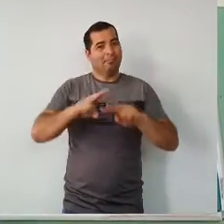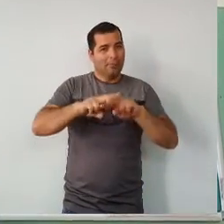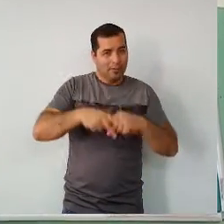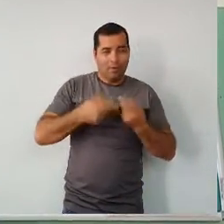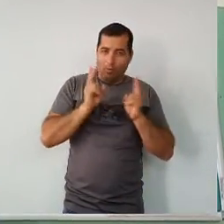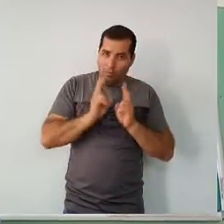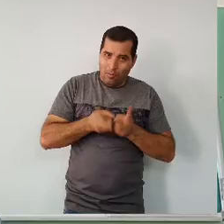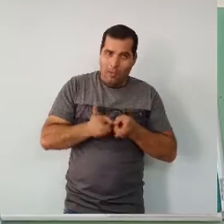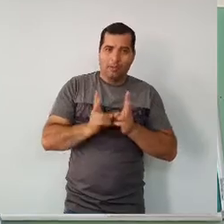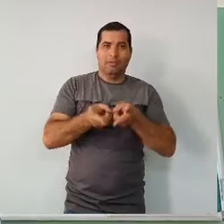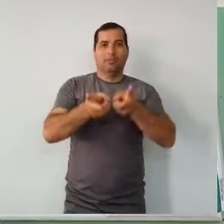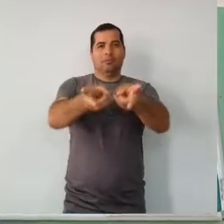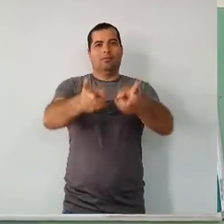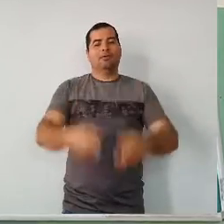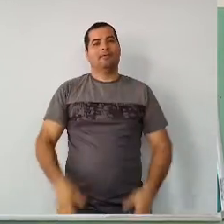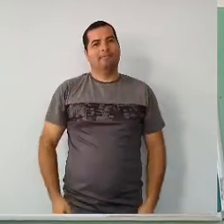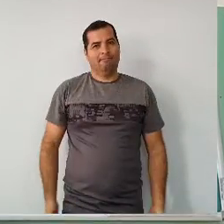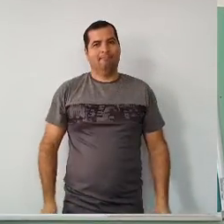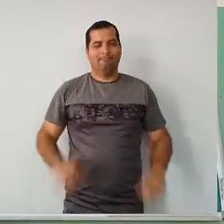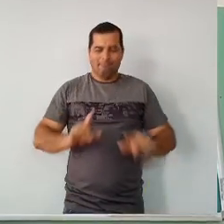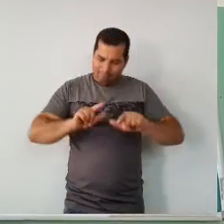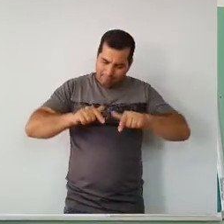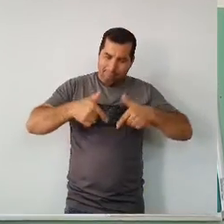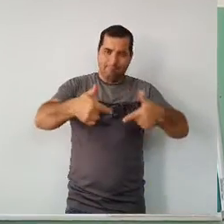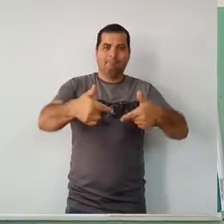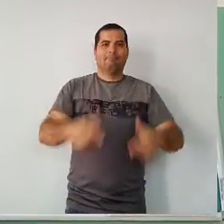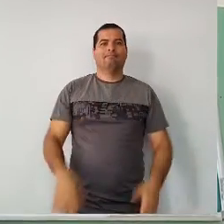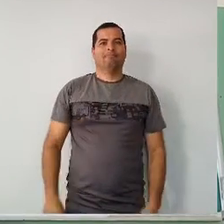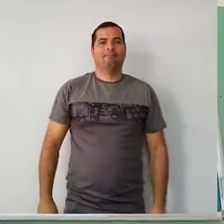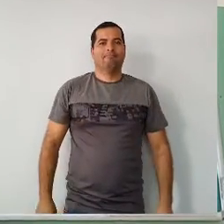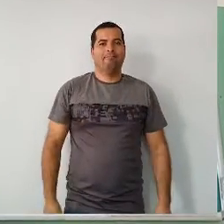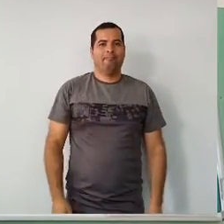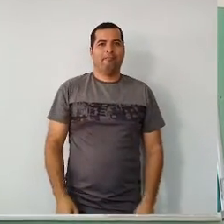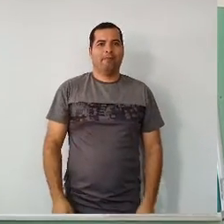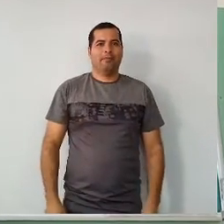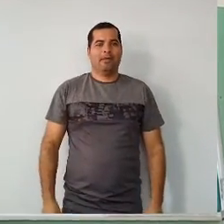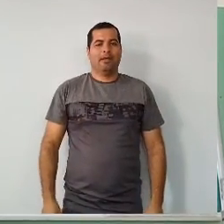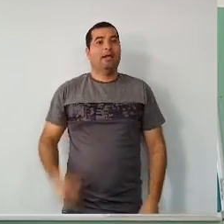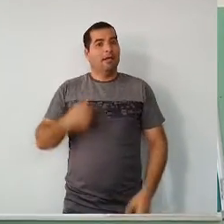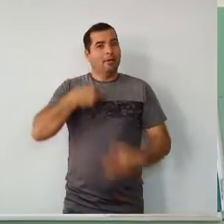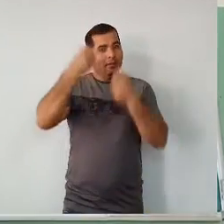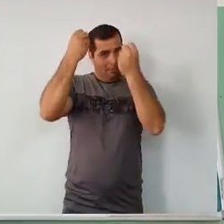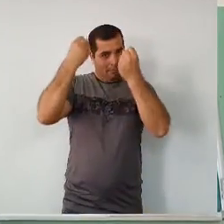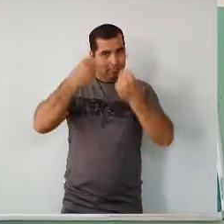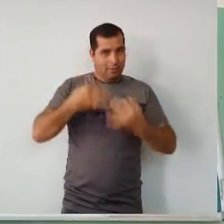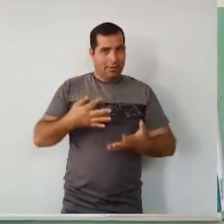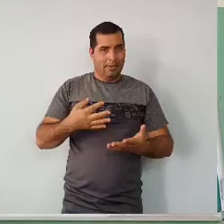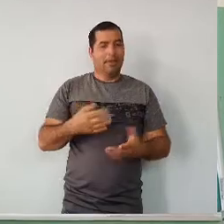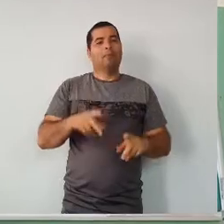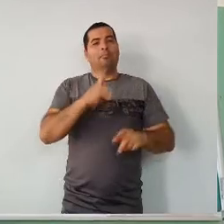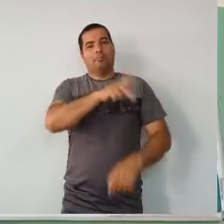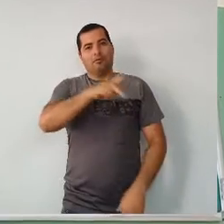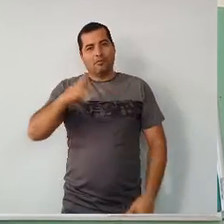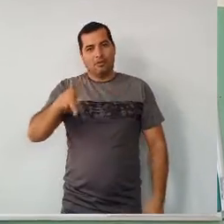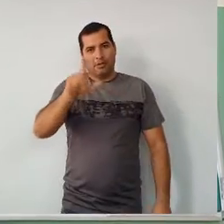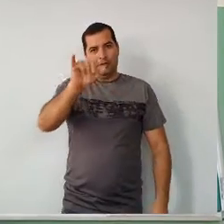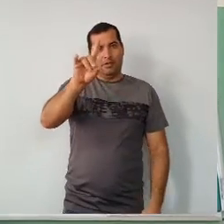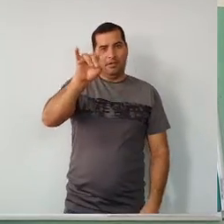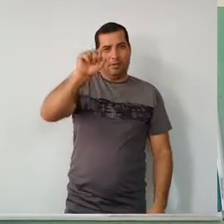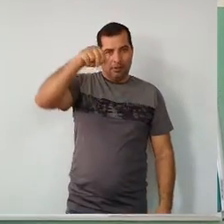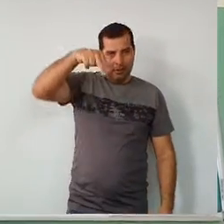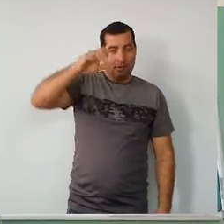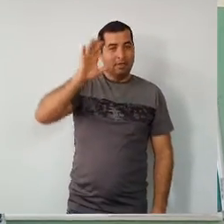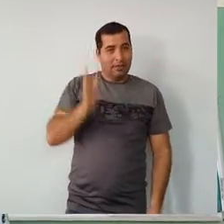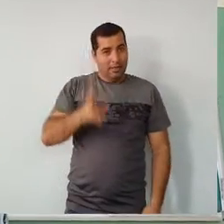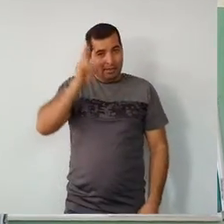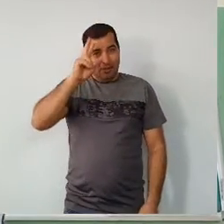que nós ainda continuamos nesse trabalho remoto. A partir do que eu falar, do que a professora